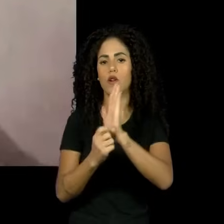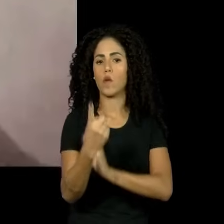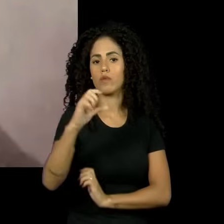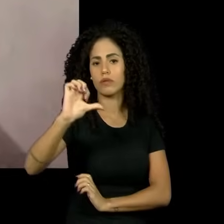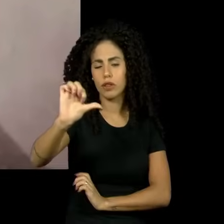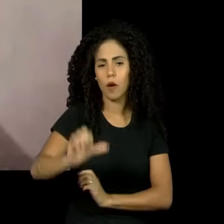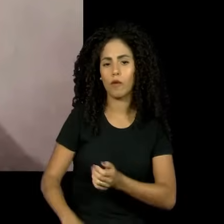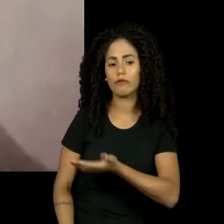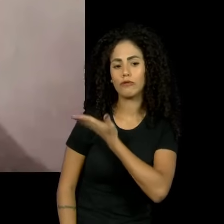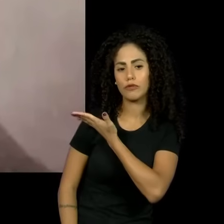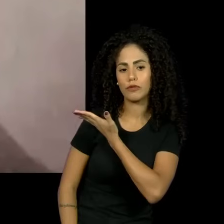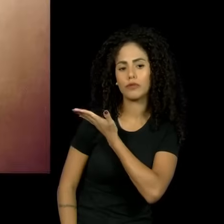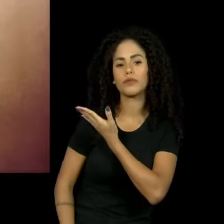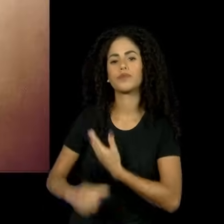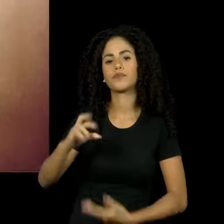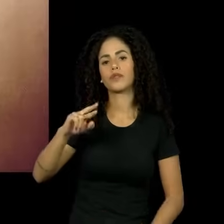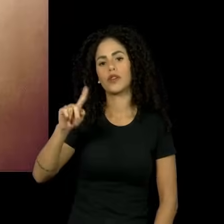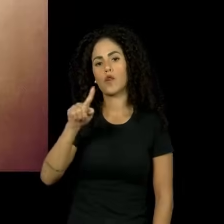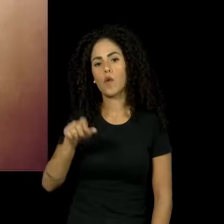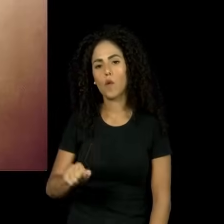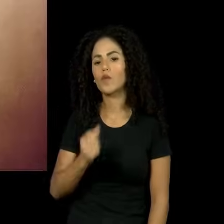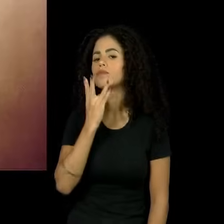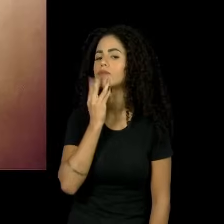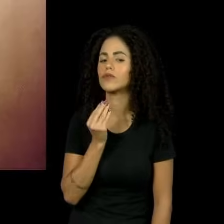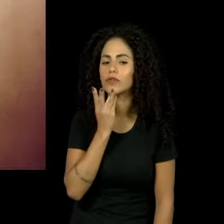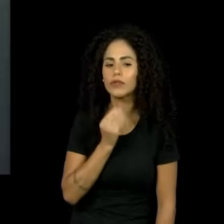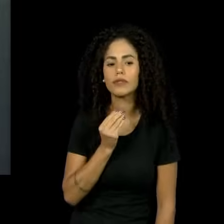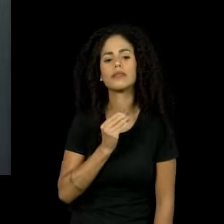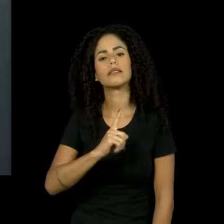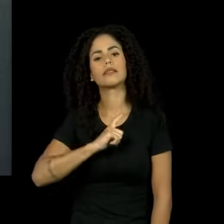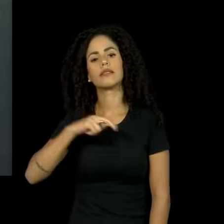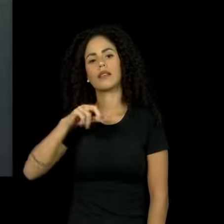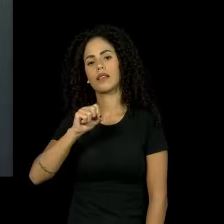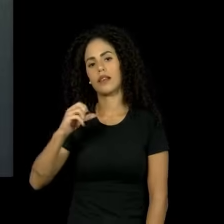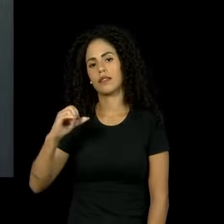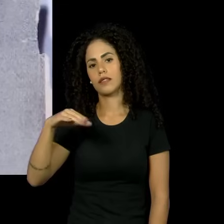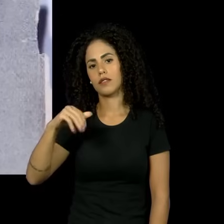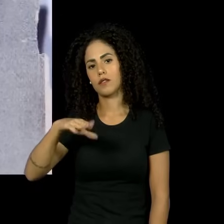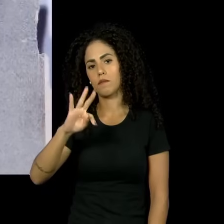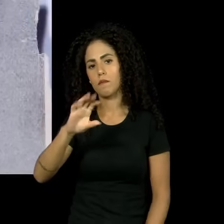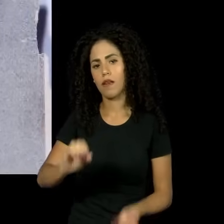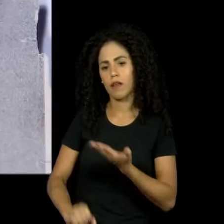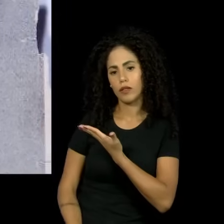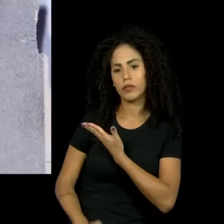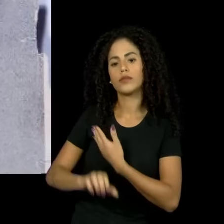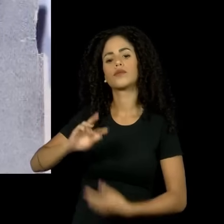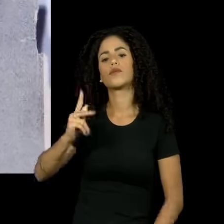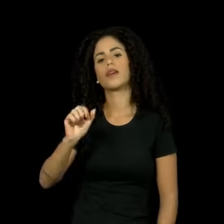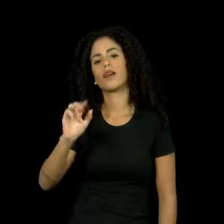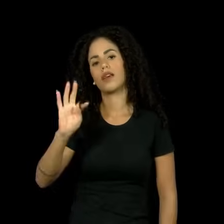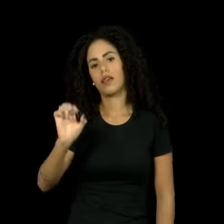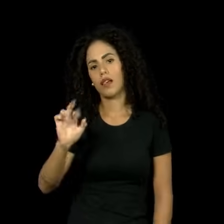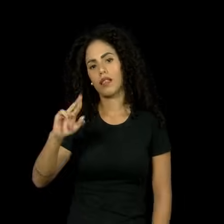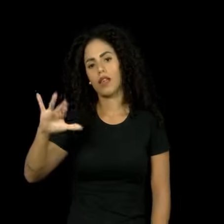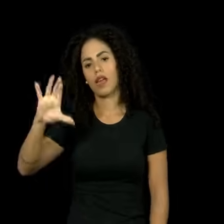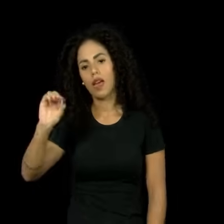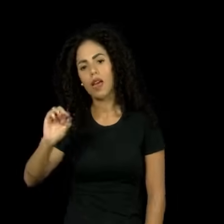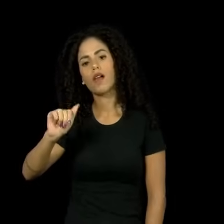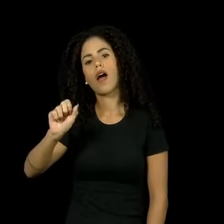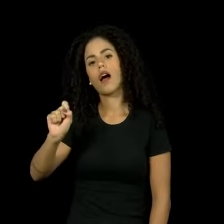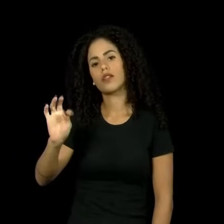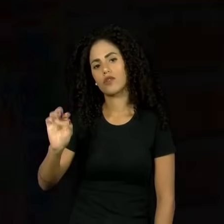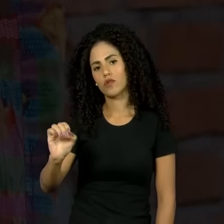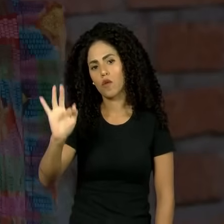pelo menos. Cruz de Souza, Machado de Assis, Nascimento Moraes, Emetério dos Santos, Astolfo